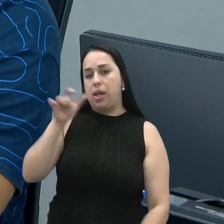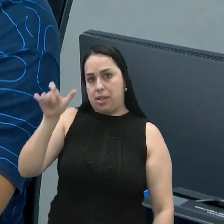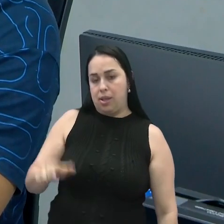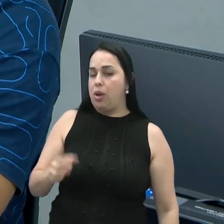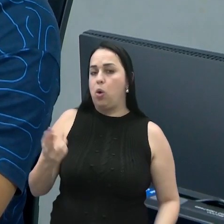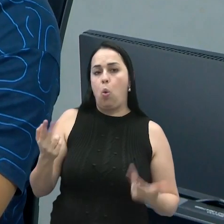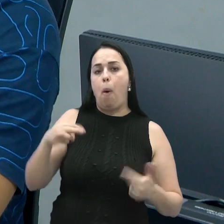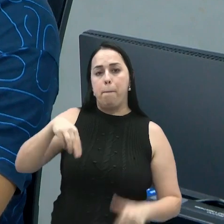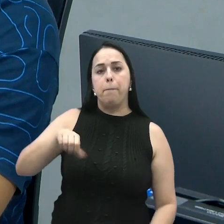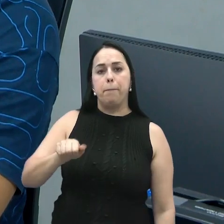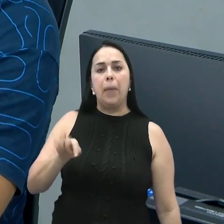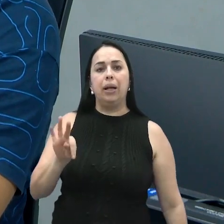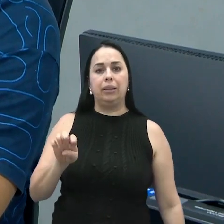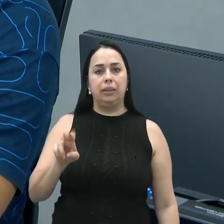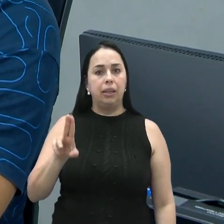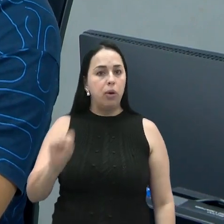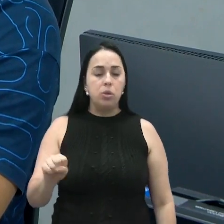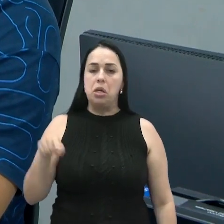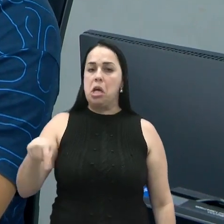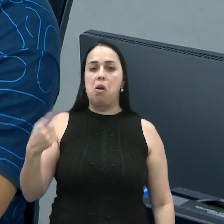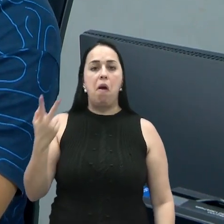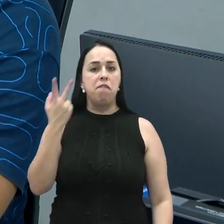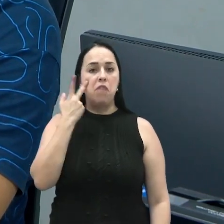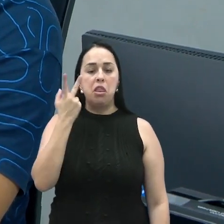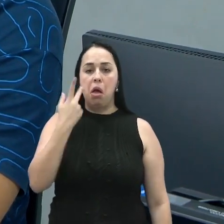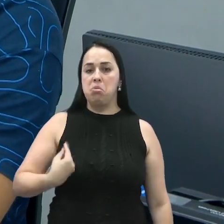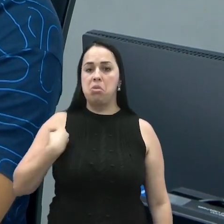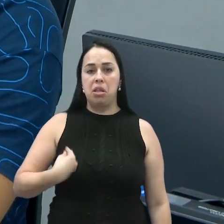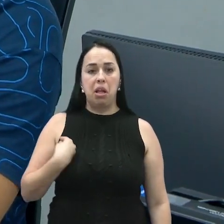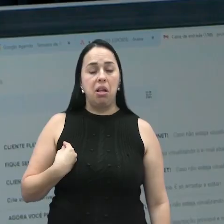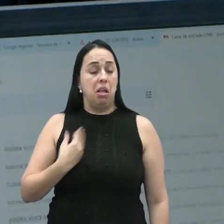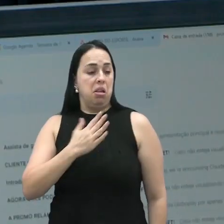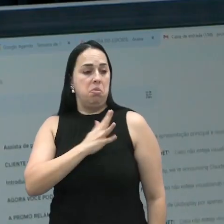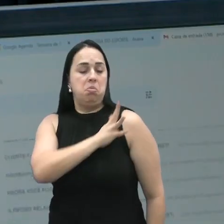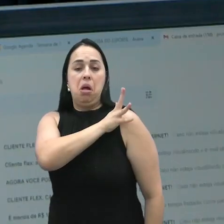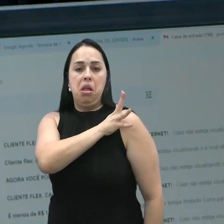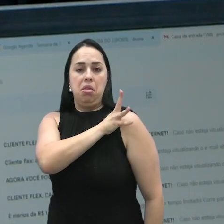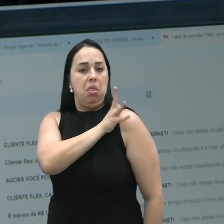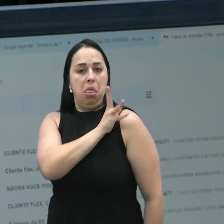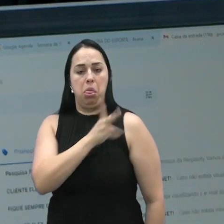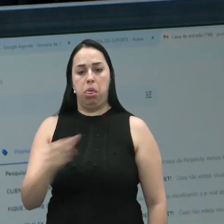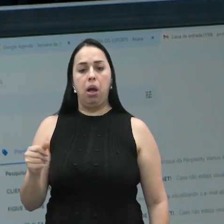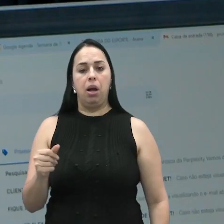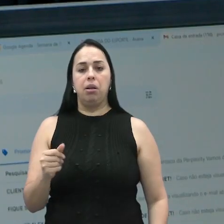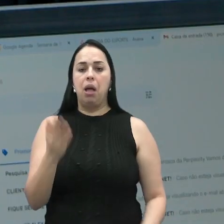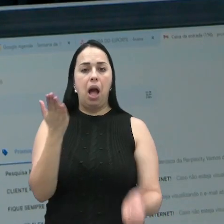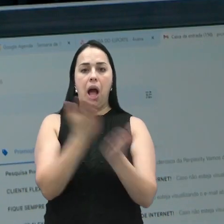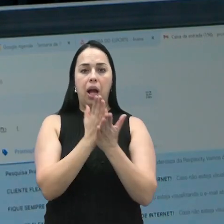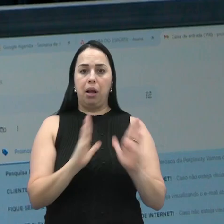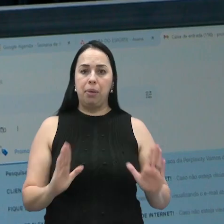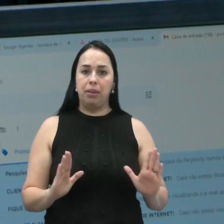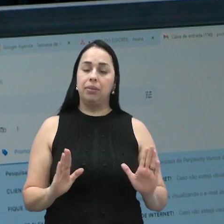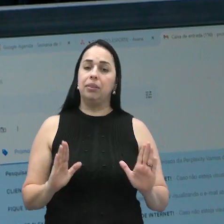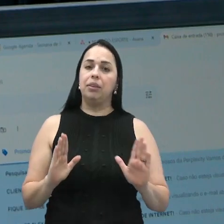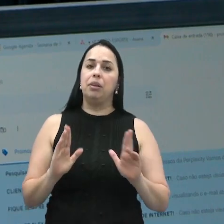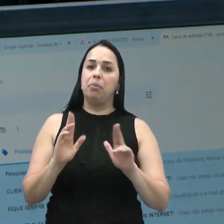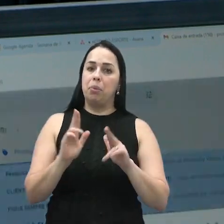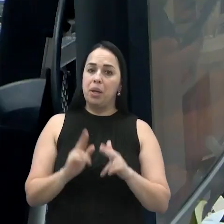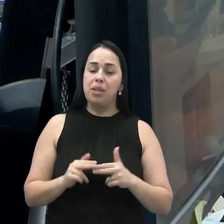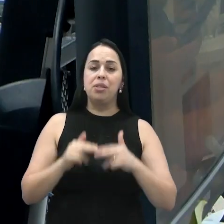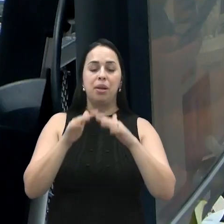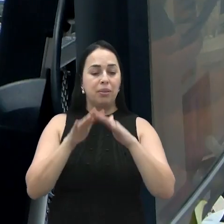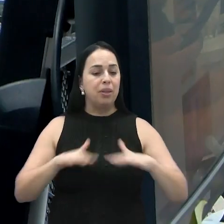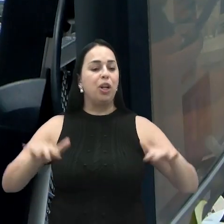com a doença, como o Matheus, que leva uma vida sem limitações, o preconceito em torno da epilepsia pode